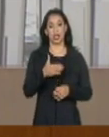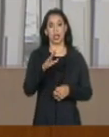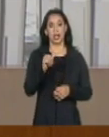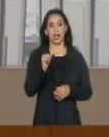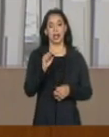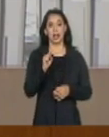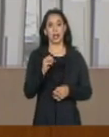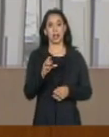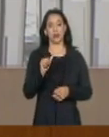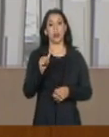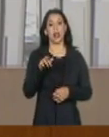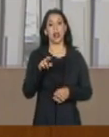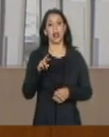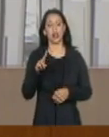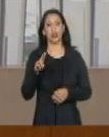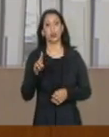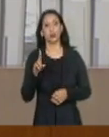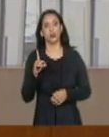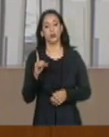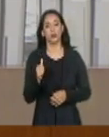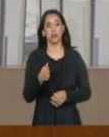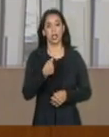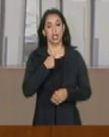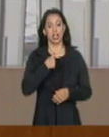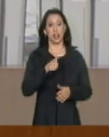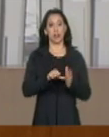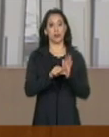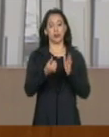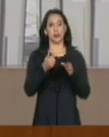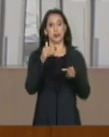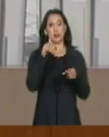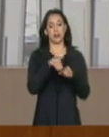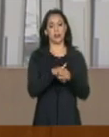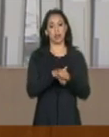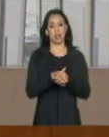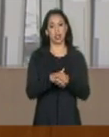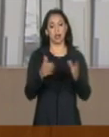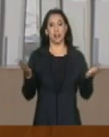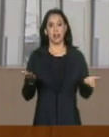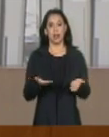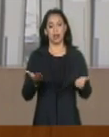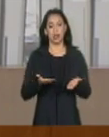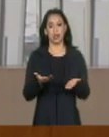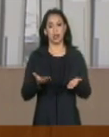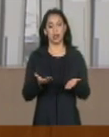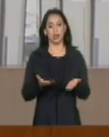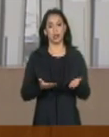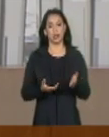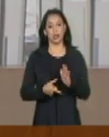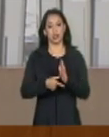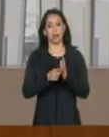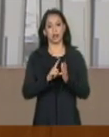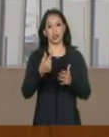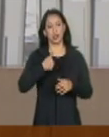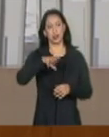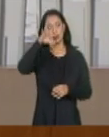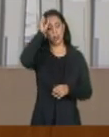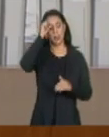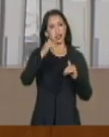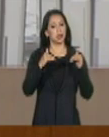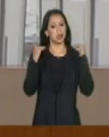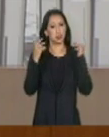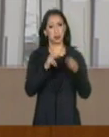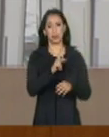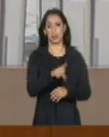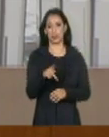Carmen. Eu era o primeiro a votar, Vossa Excelência, na época. Até hoje, a minha predecessora em tudo e no aprendizado, acima de tudo, professora